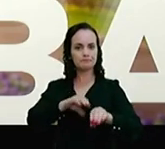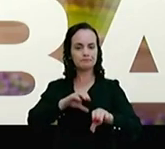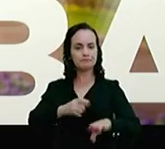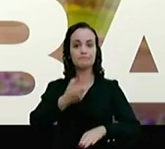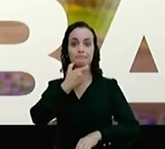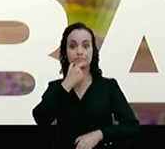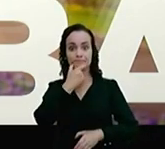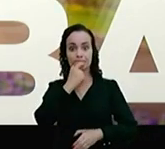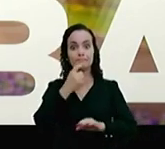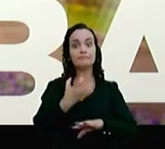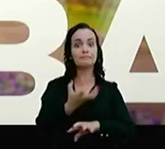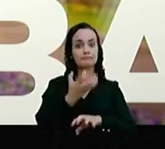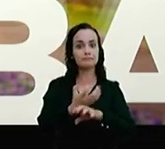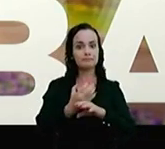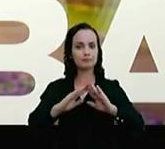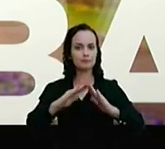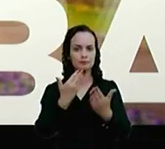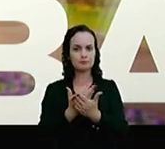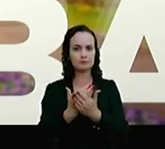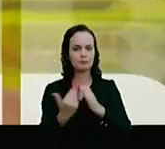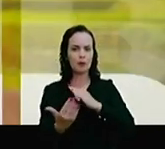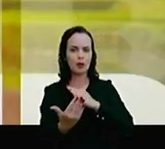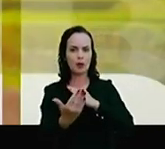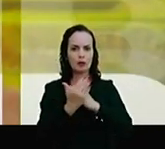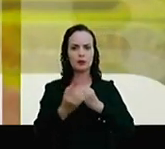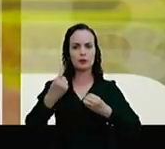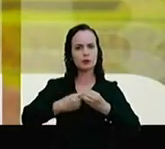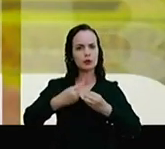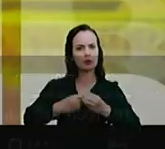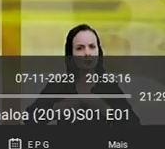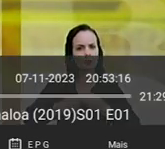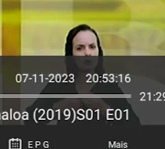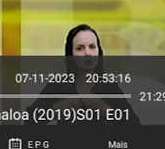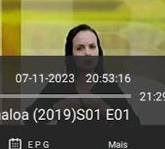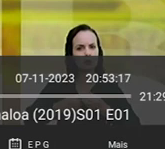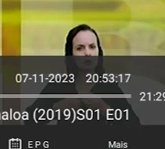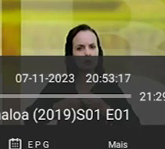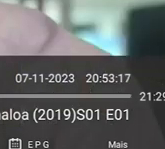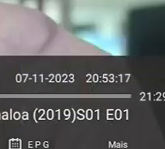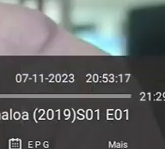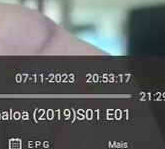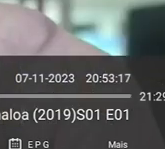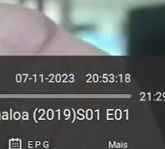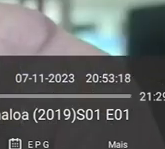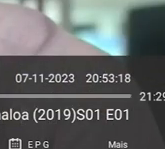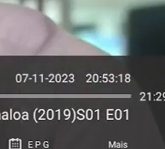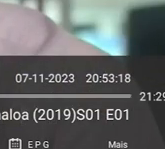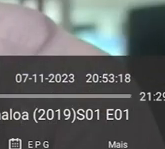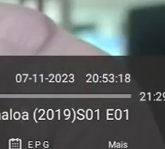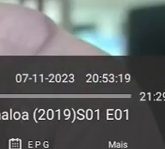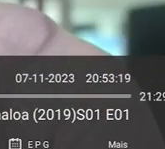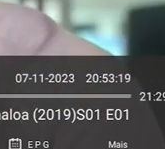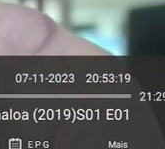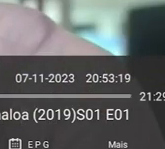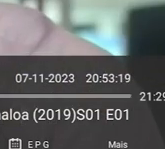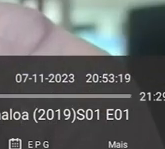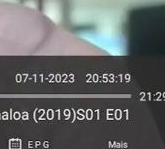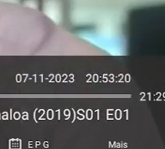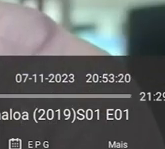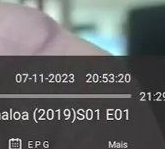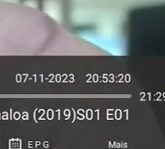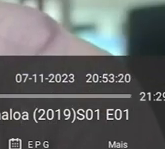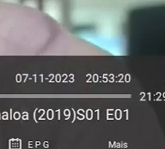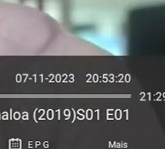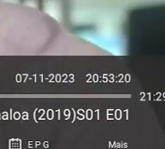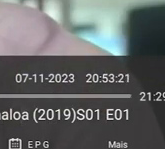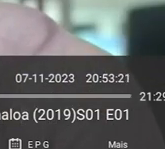em educação, com inglês nas escolas. Nos ajude a construir uma cidade... A, atmosfera, eu diria